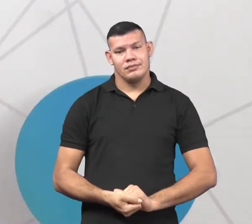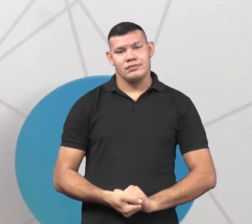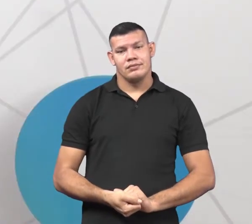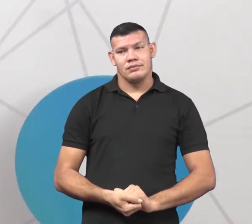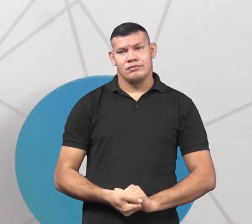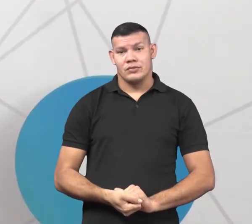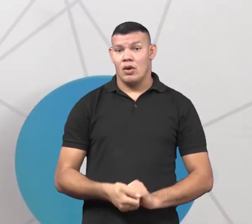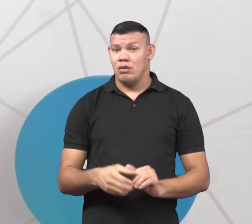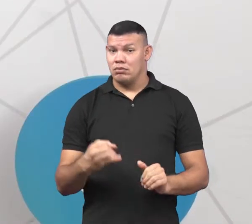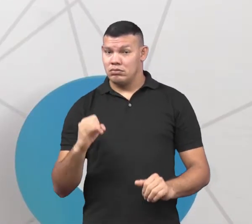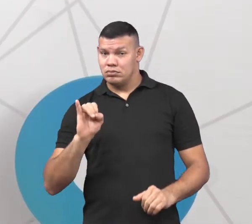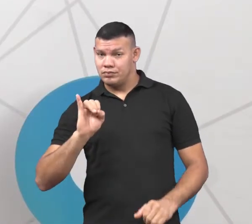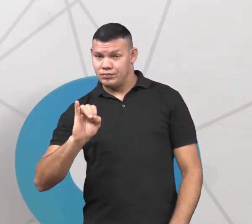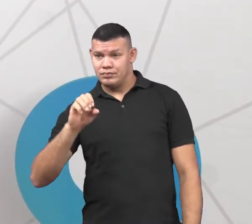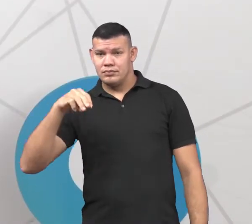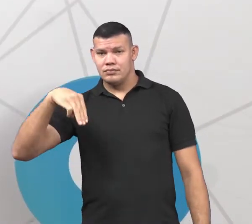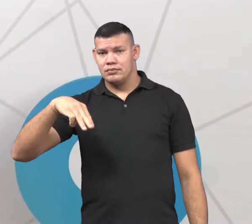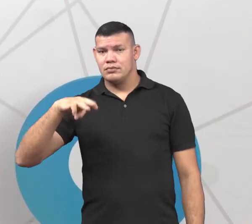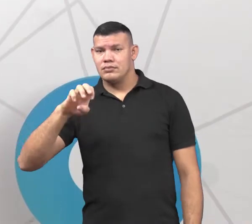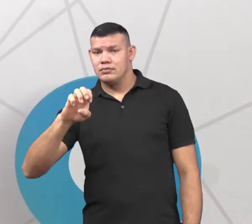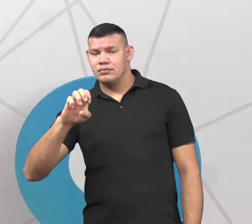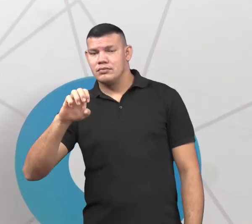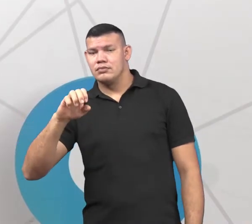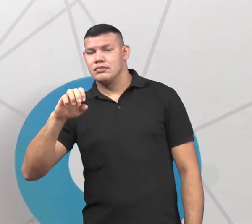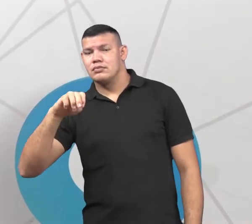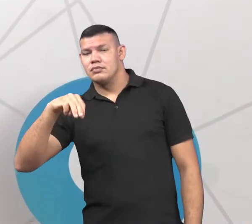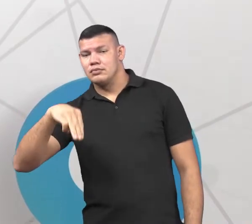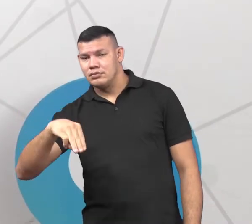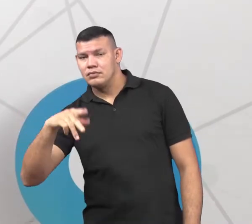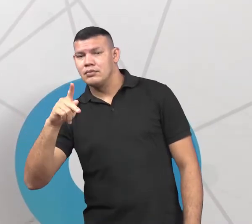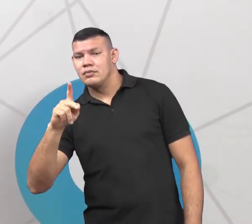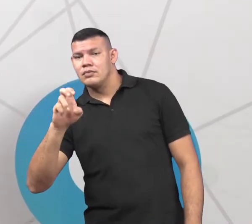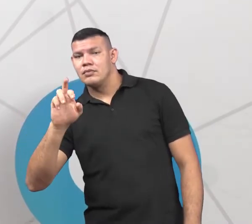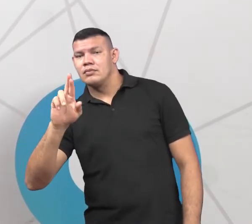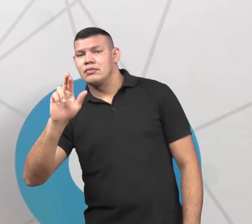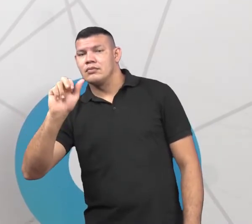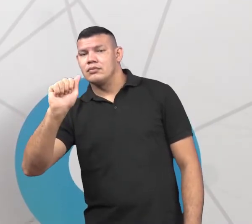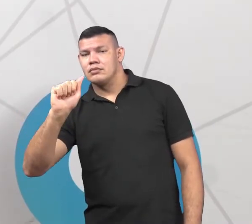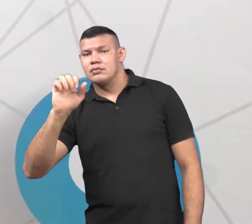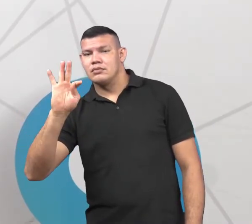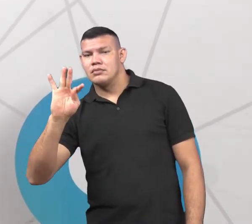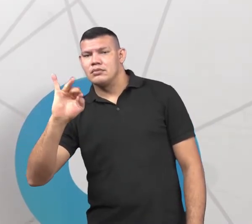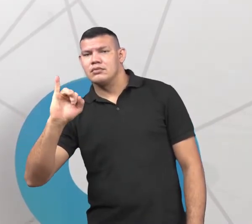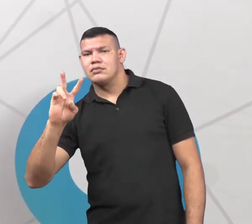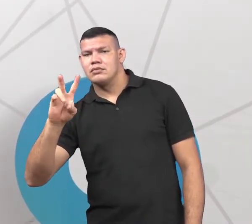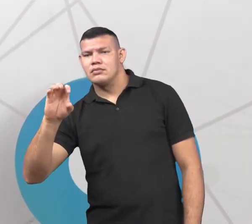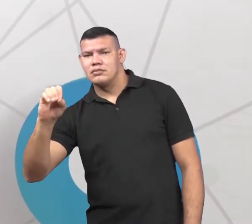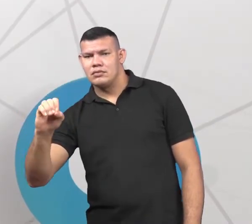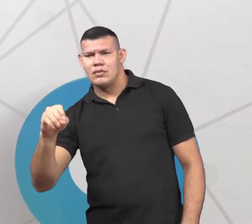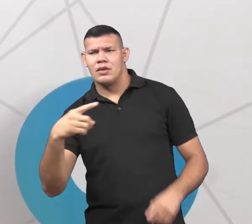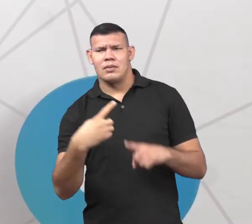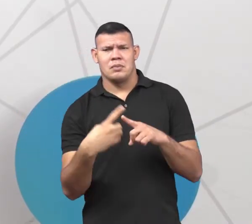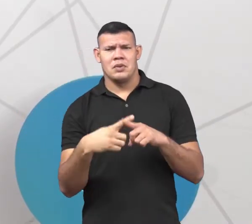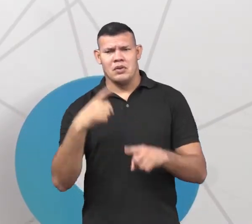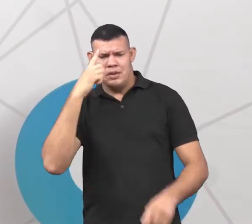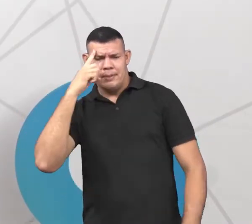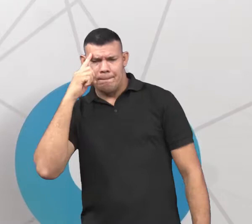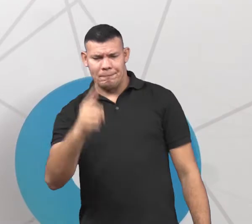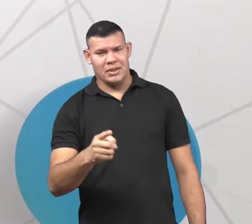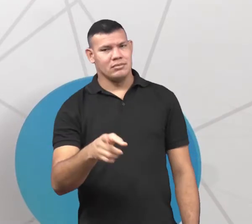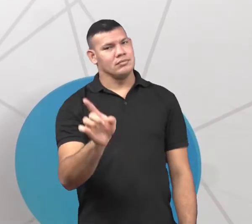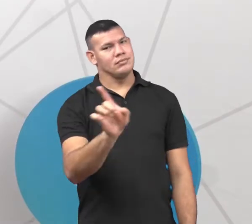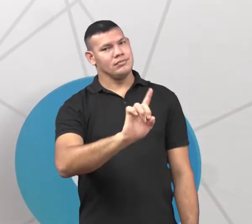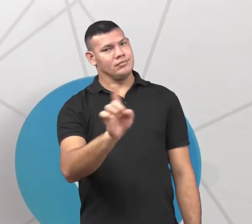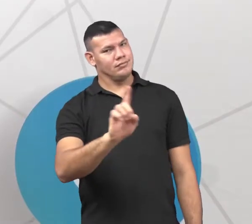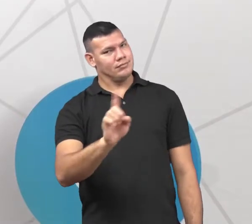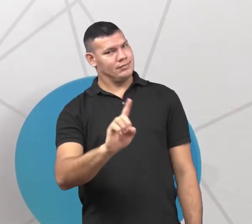que o imperativo, em espanhol, não é só ordem, tá? A ordem fica gravada na cabeça dos alunos, mas eu quero que vocês aprendam